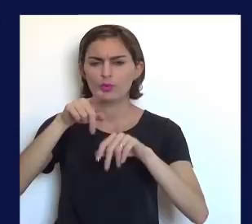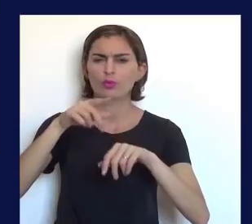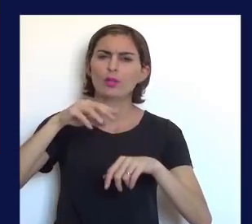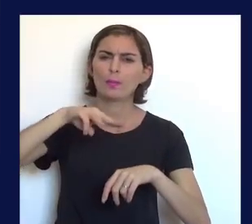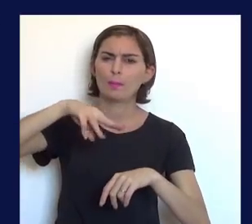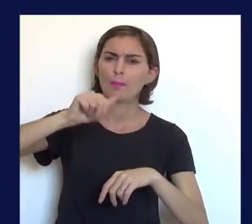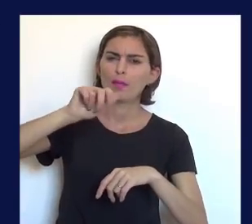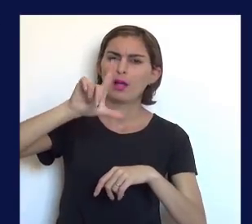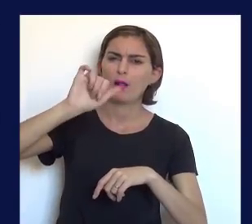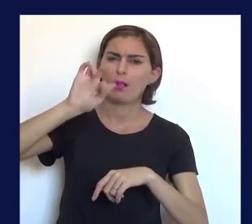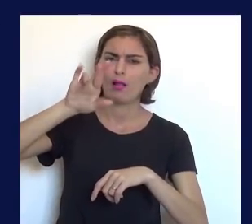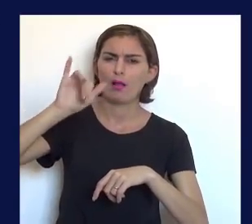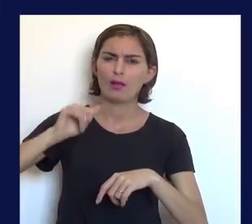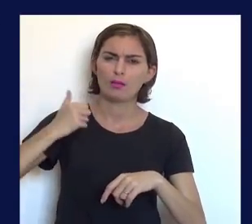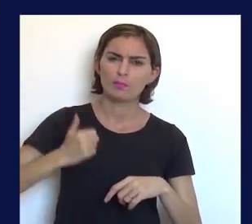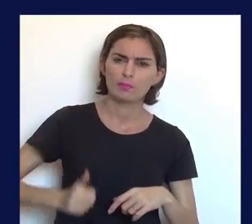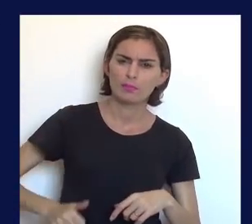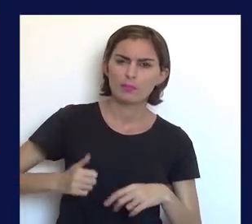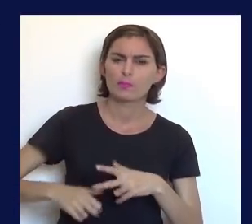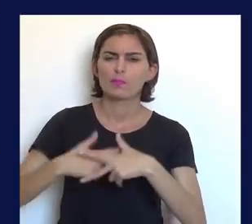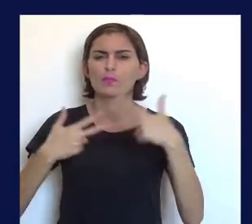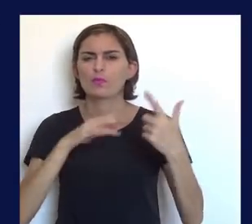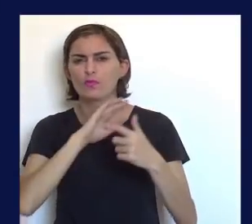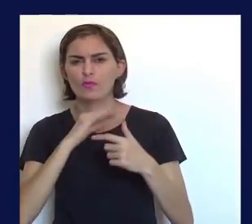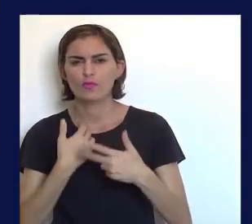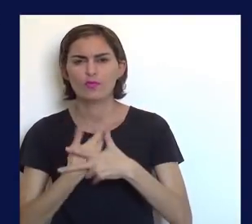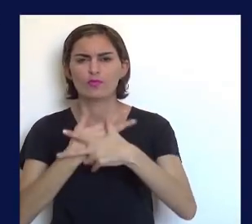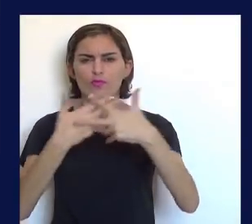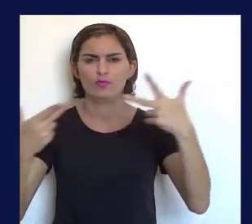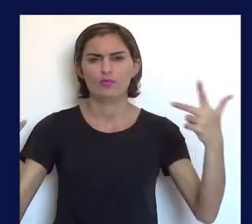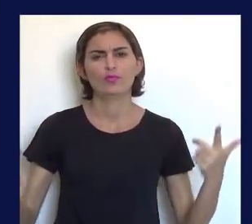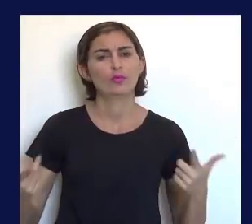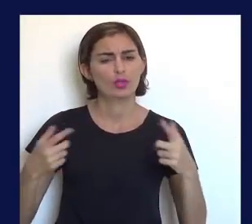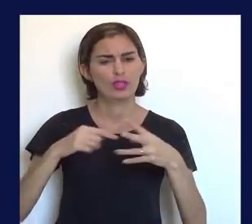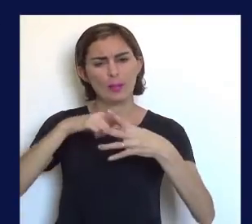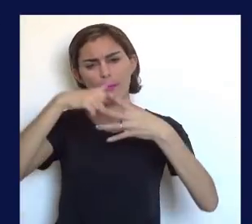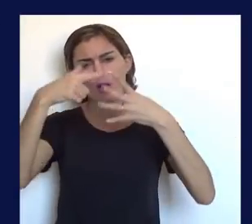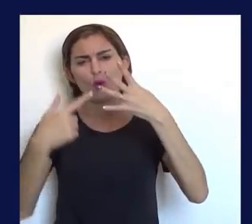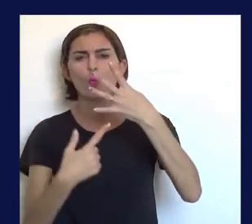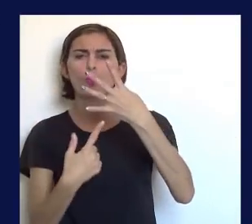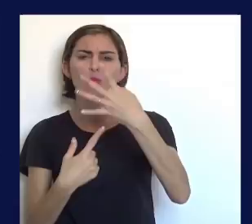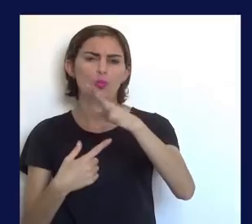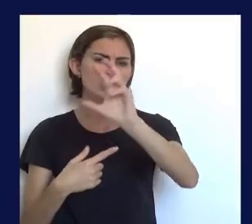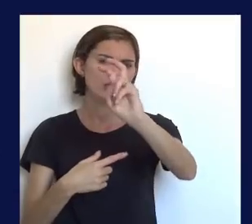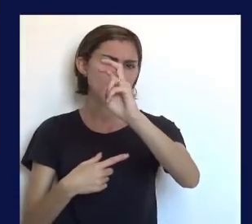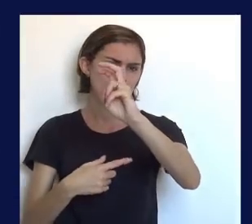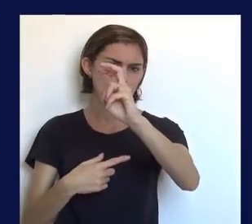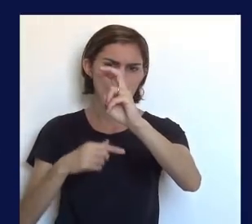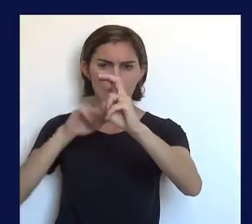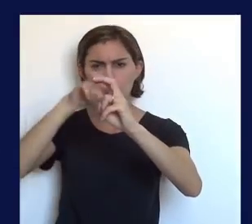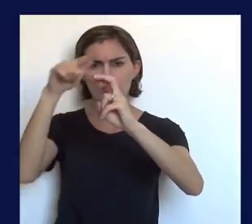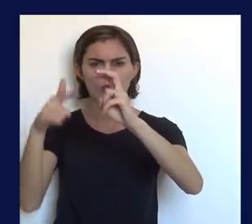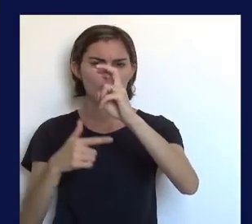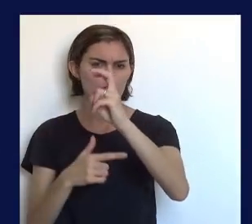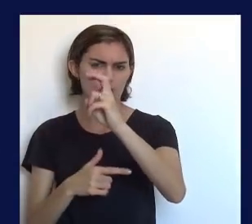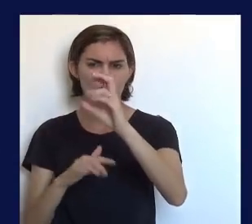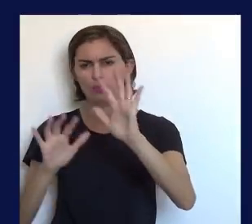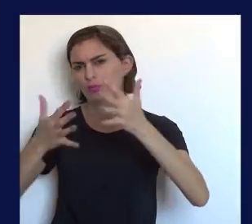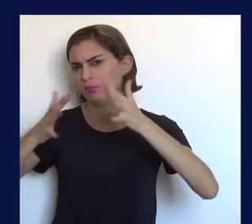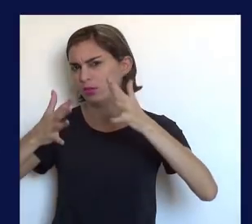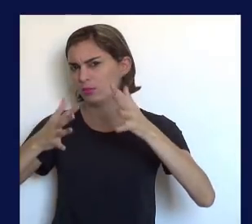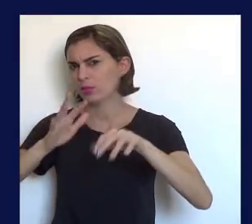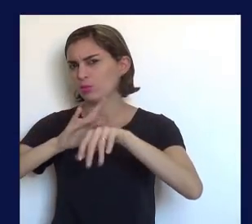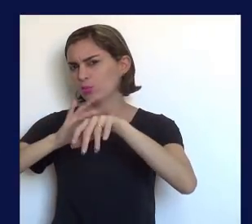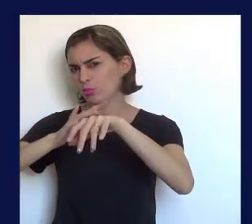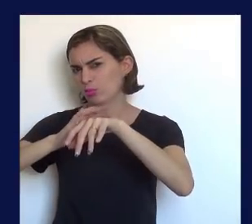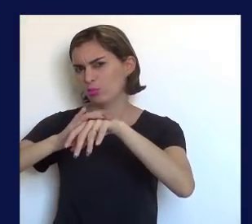causador da malária. Então, amigos estudantes, nós temos aí mais ou menos 1, 2, 3, 4, 5 no mínimo